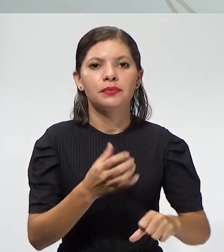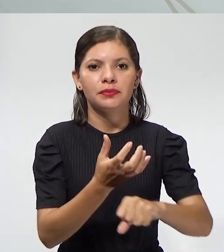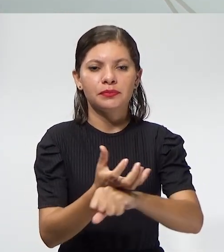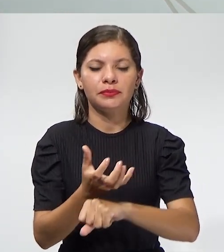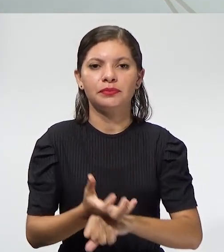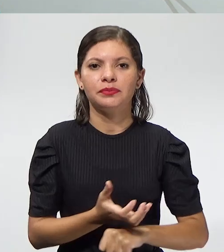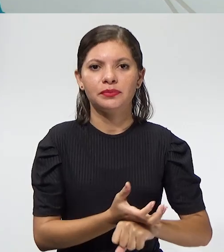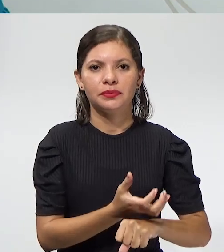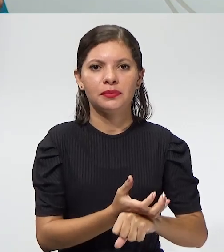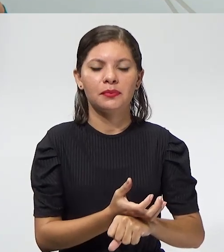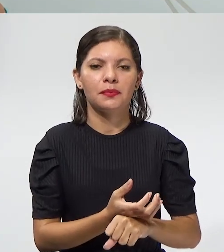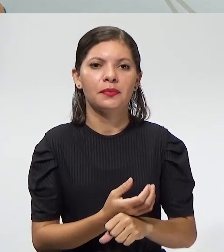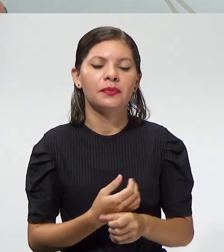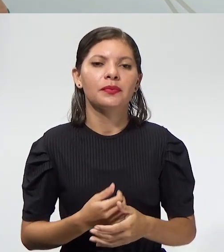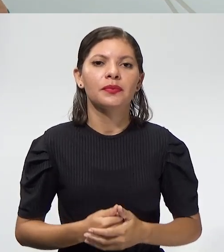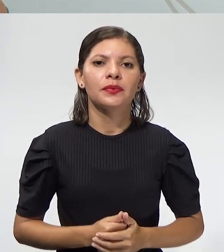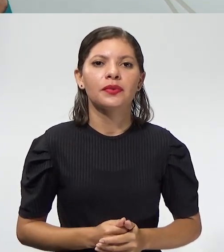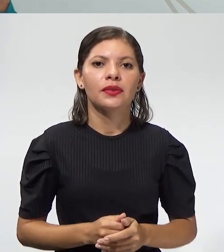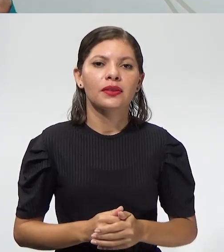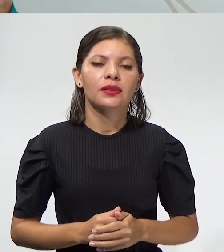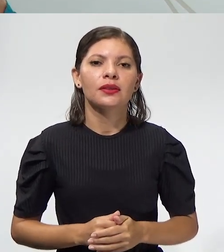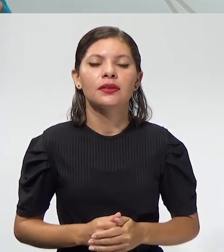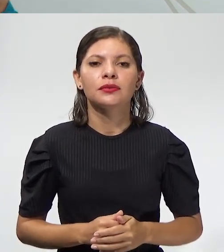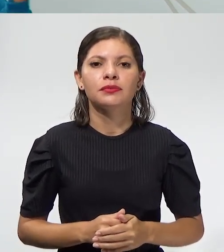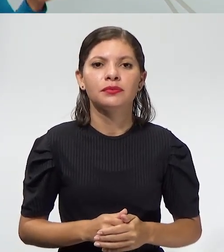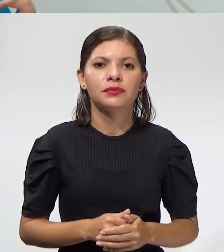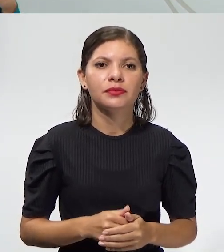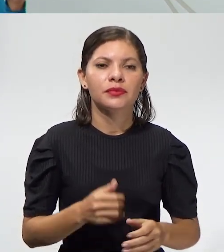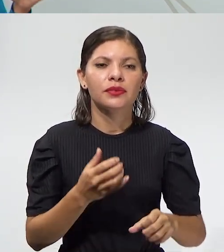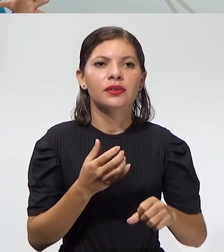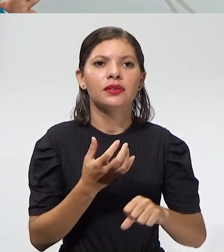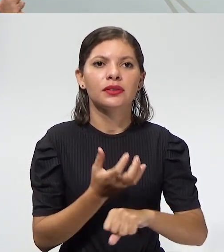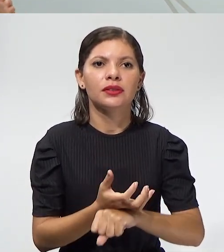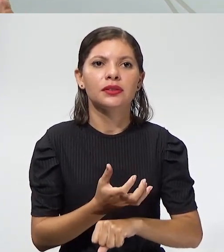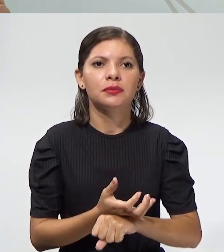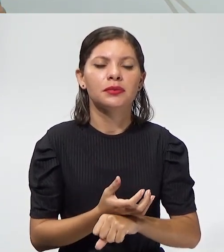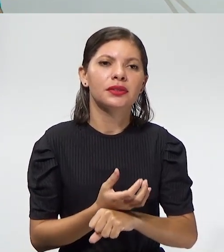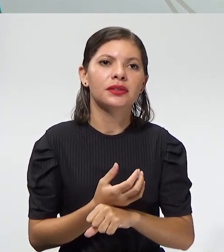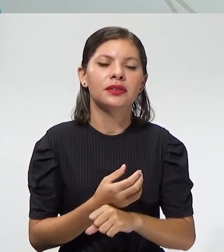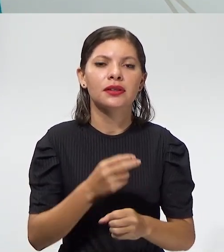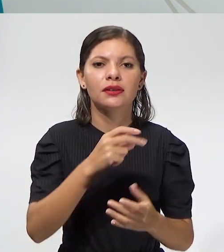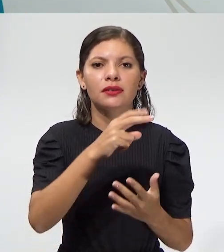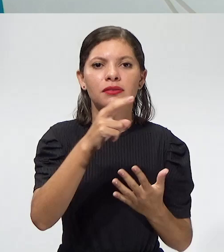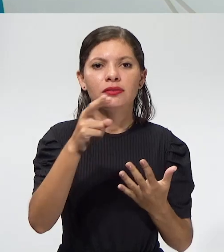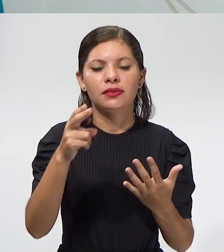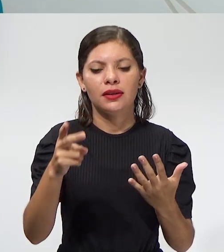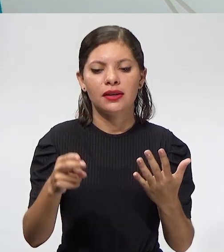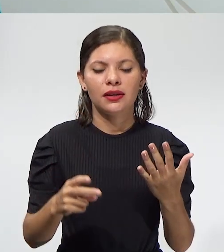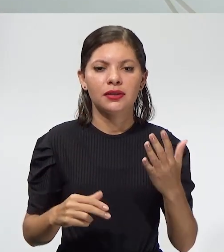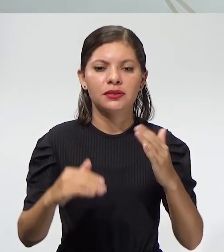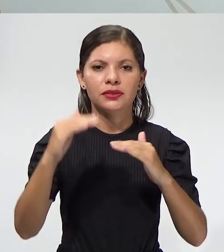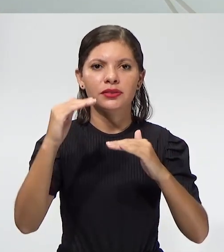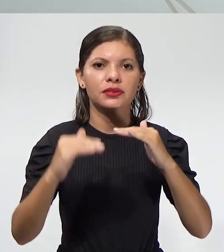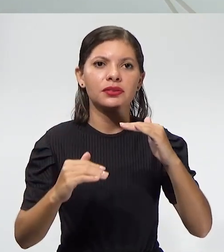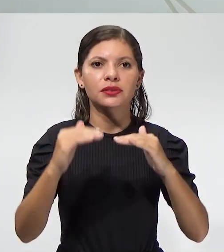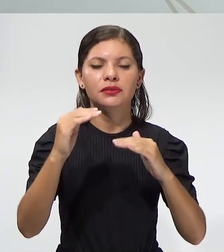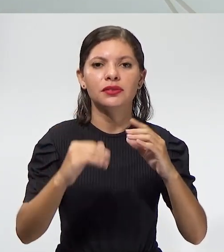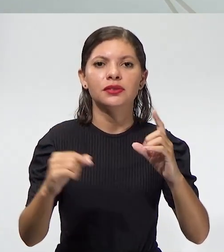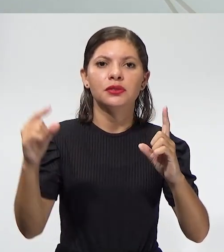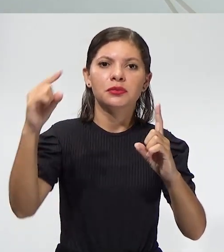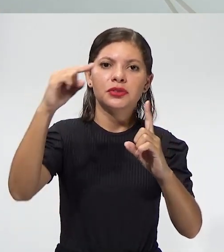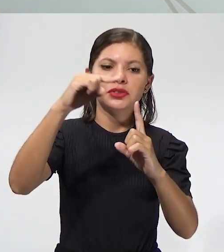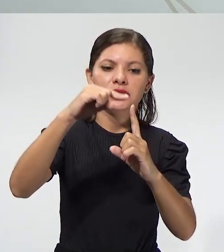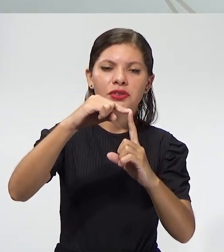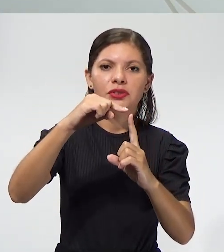postura interdisciplinar. Transdisciplinaridade não é que não existam disciplinas, mas é que a gente vai ter vários níveis, a gente vai